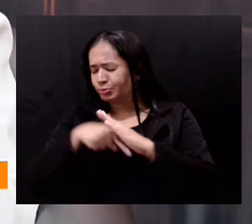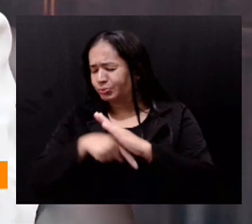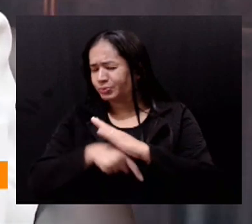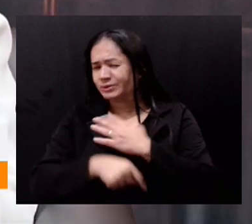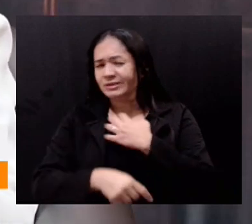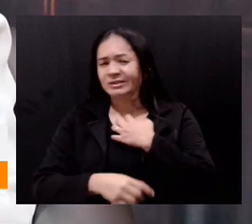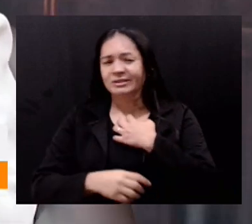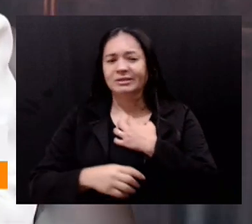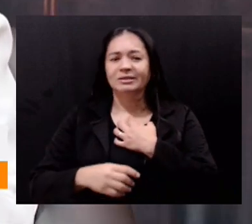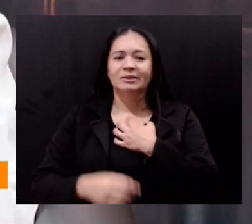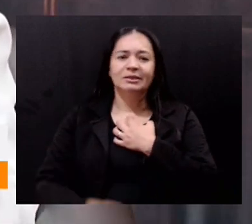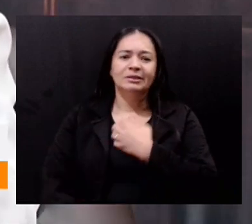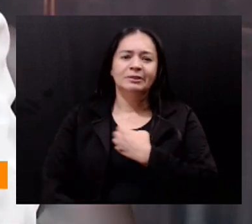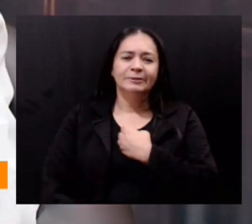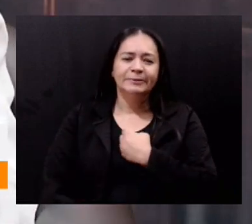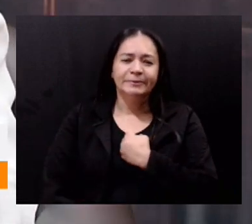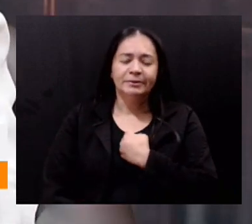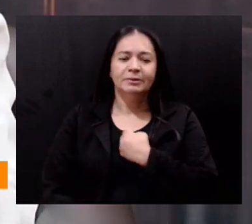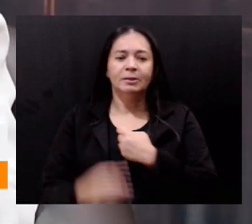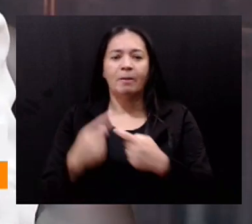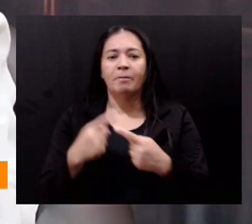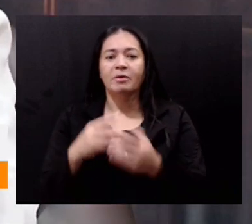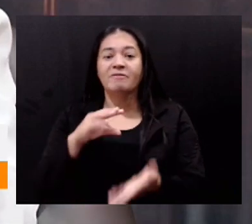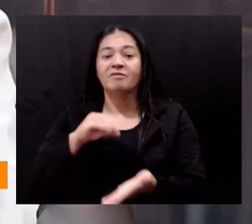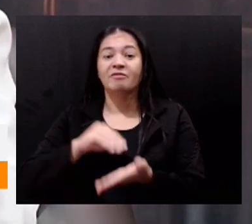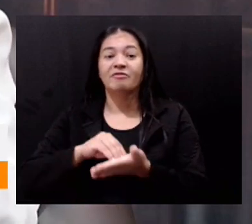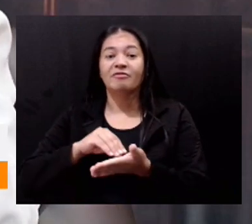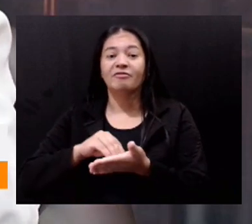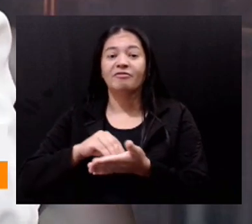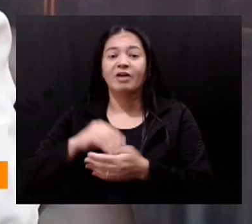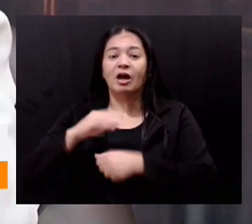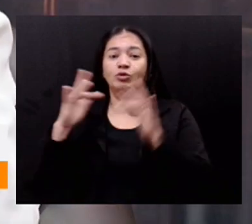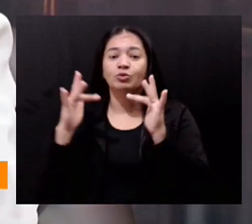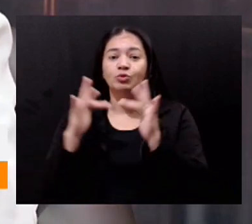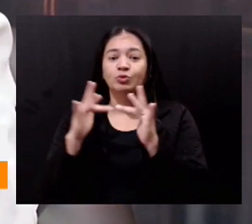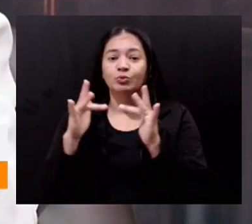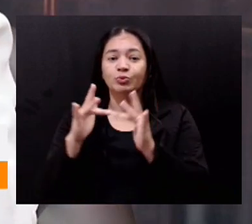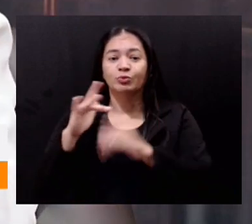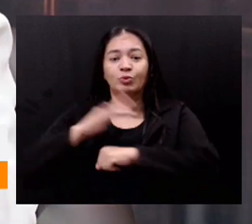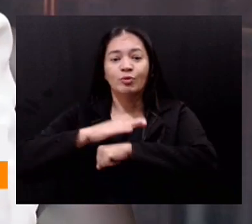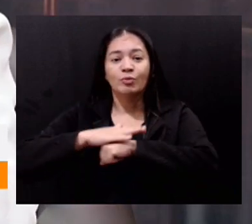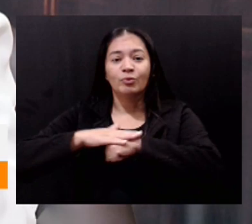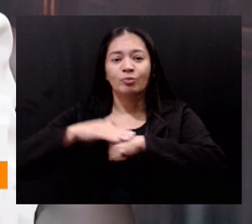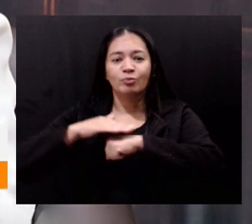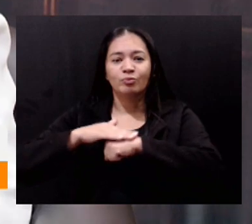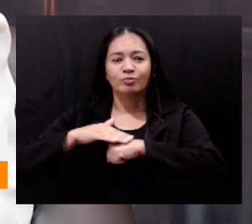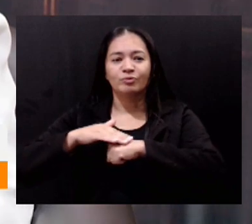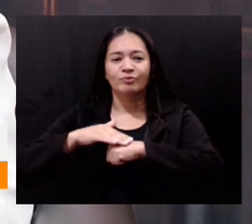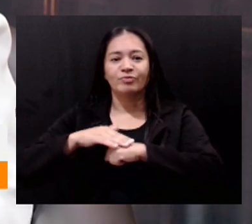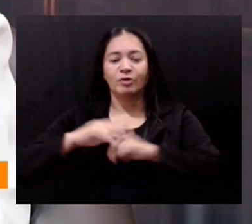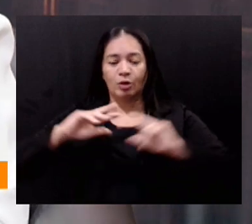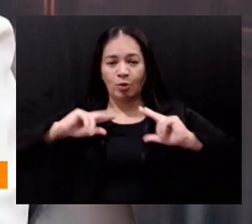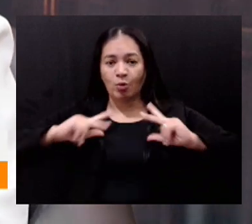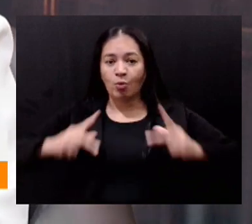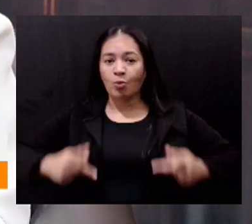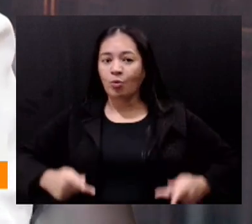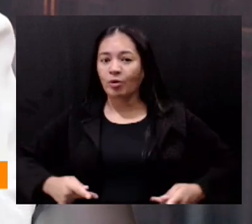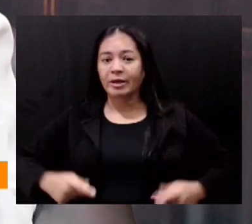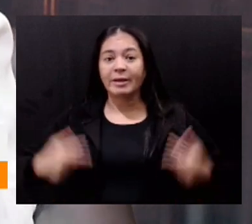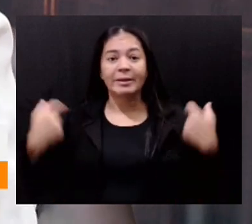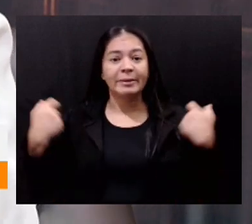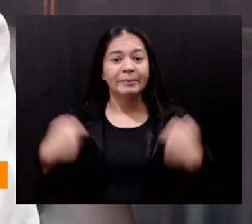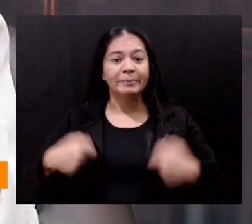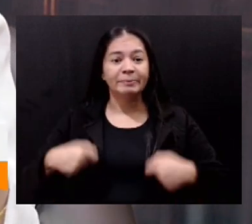porque falta o afeto, falta o contato. O ser humano, ele precisa do contato.